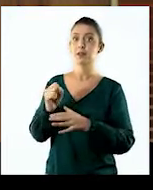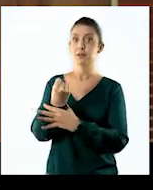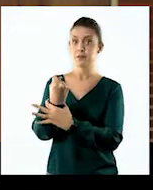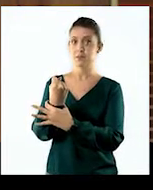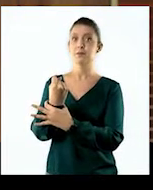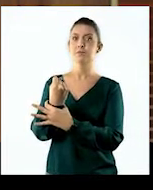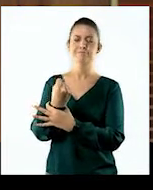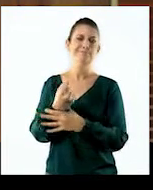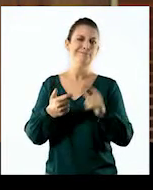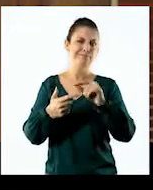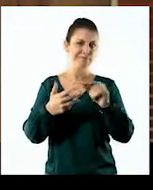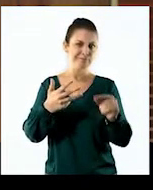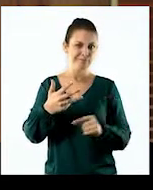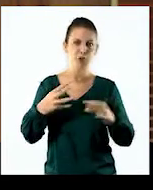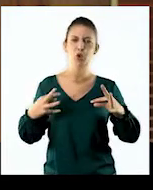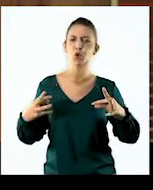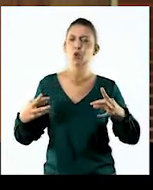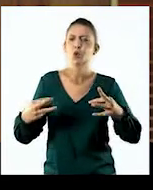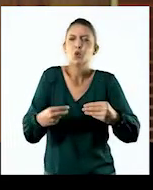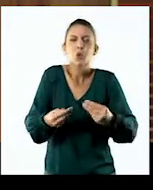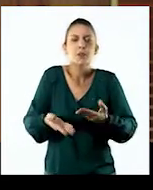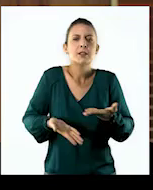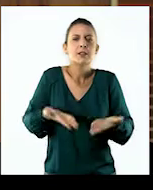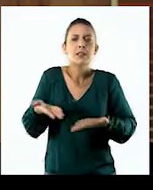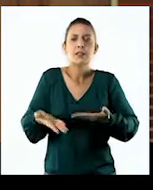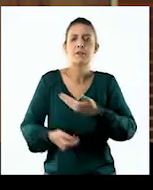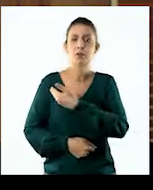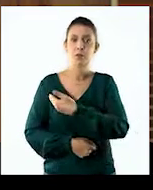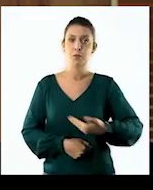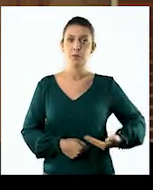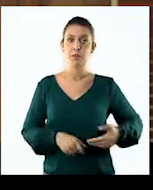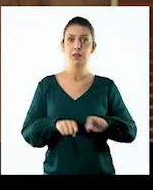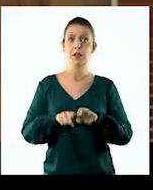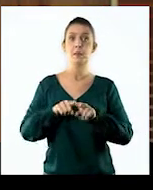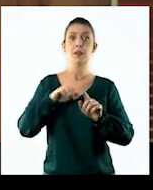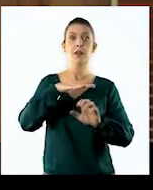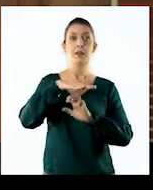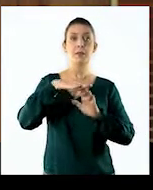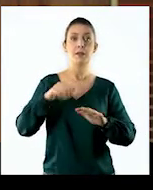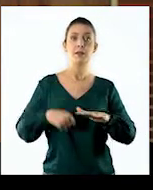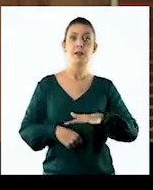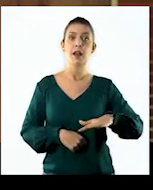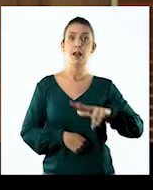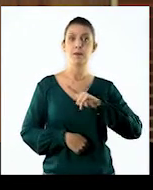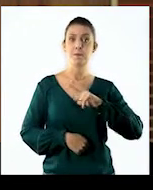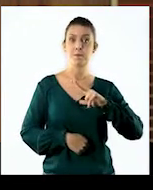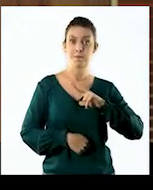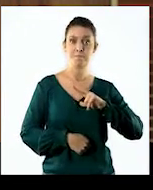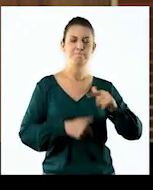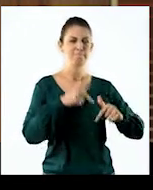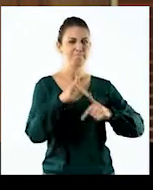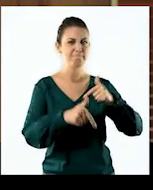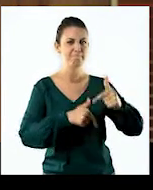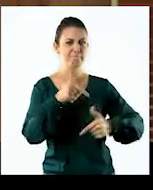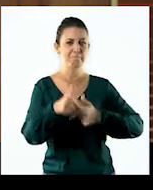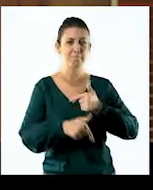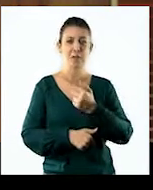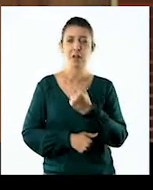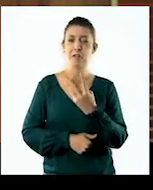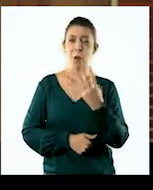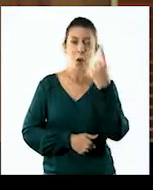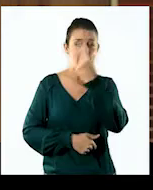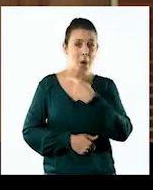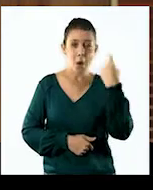da segurança enfim a todo serviço público e das empresas do setor privado que estão